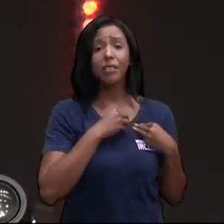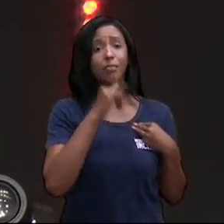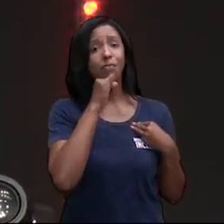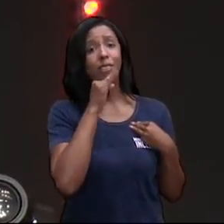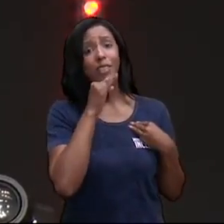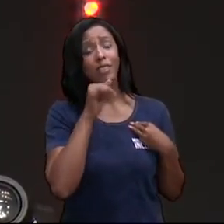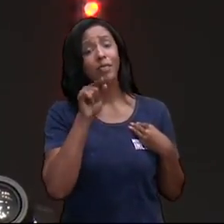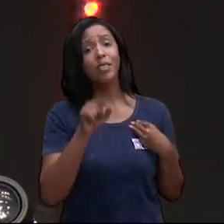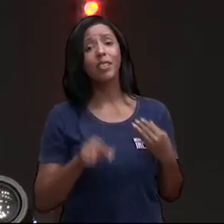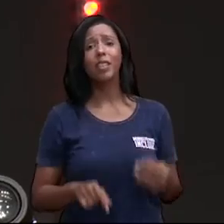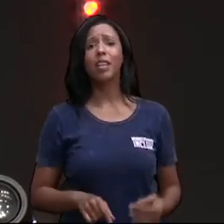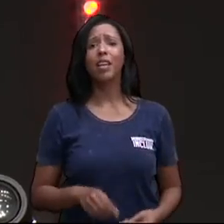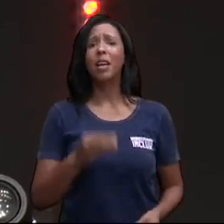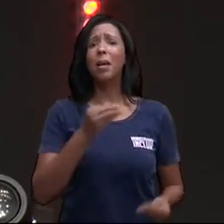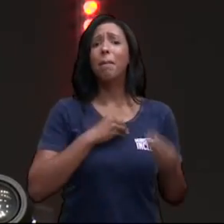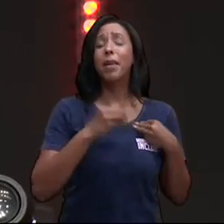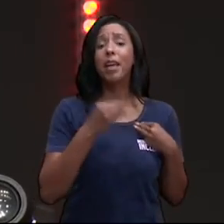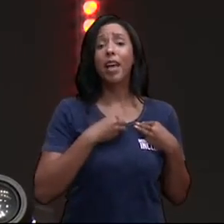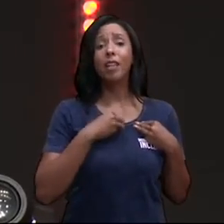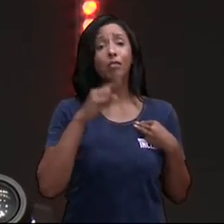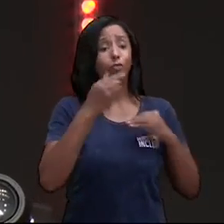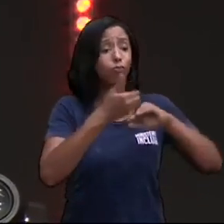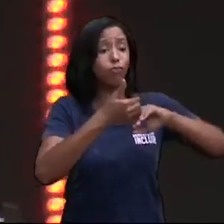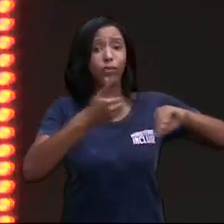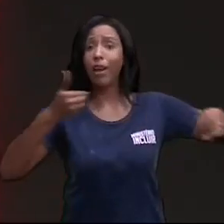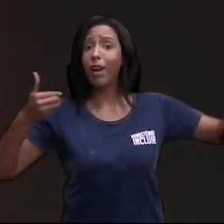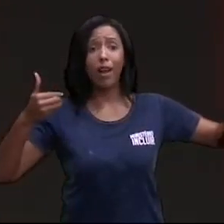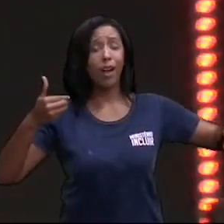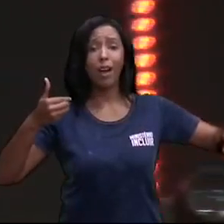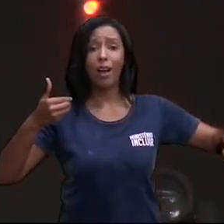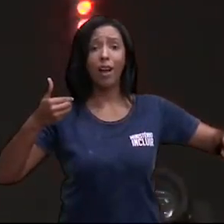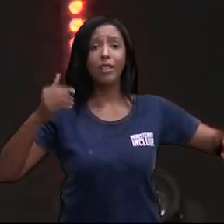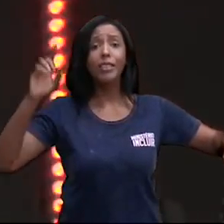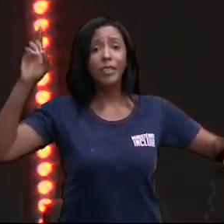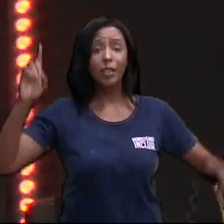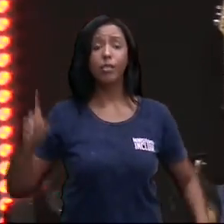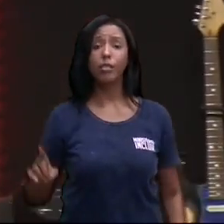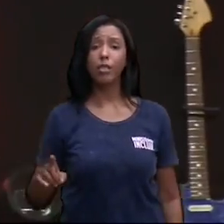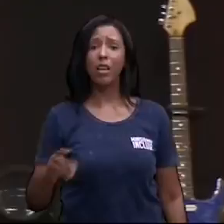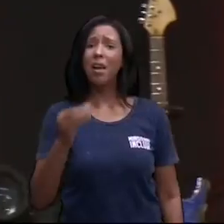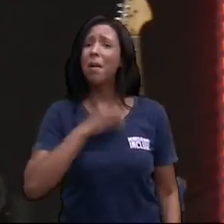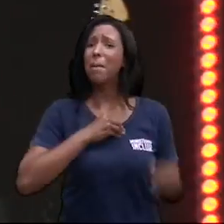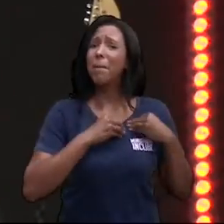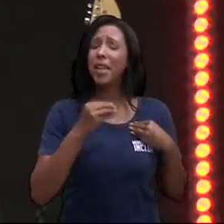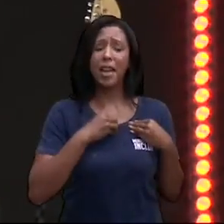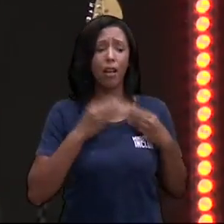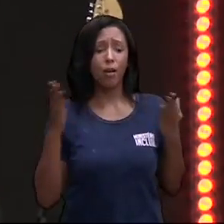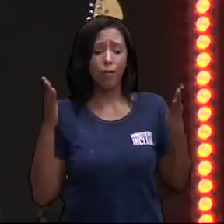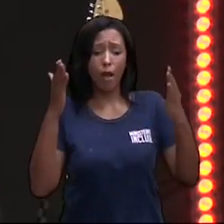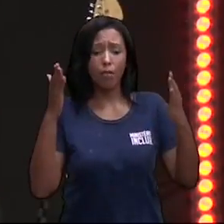o pecado te afasta de Deus o pecado tira de Voce o foco o pecado tira de Voce